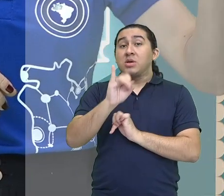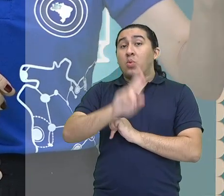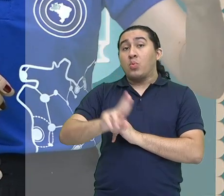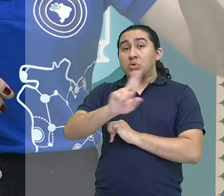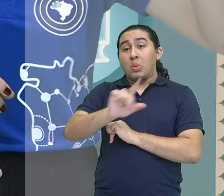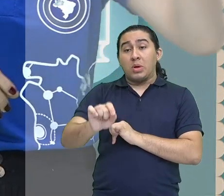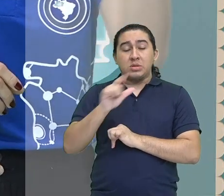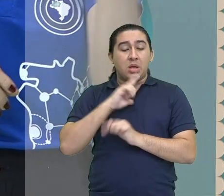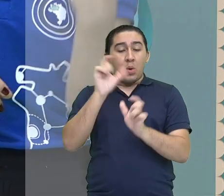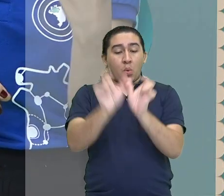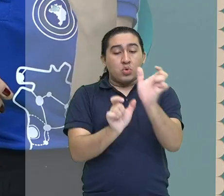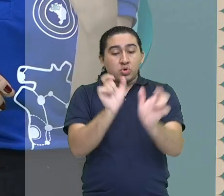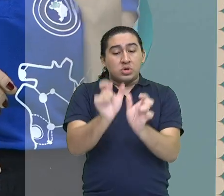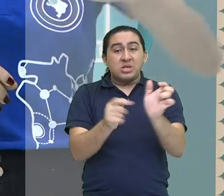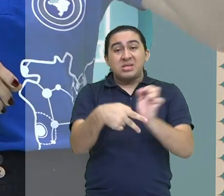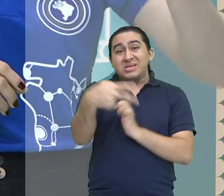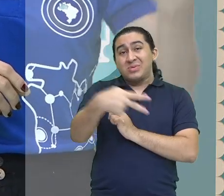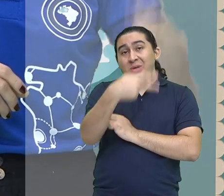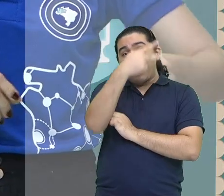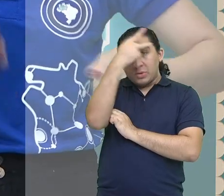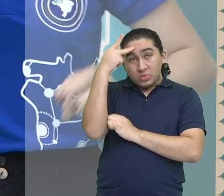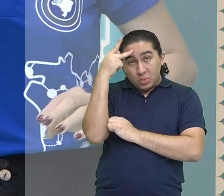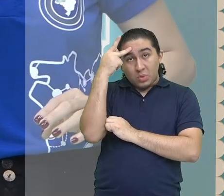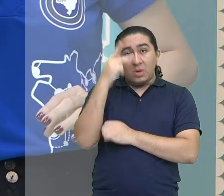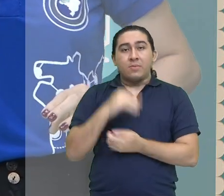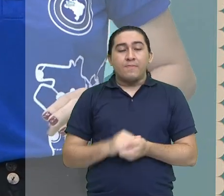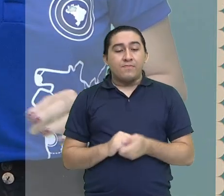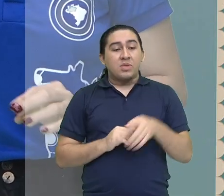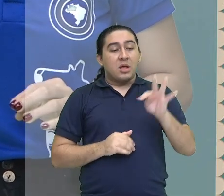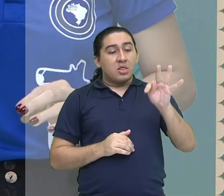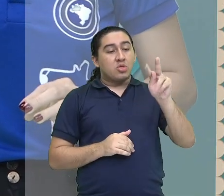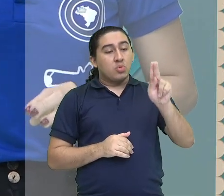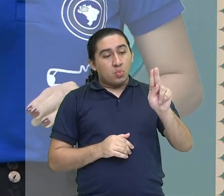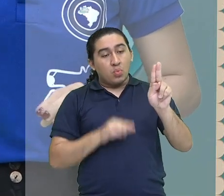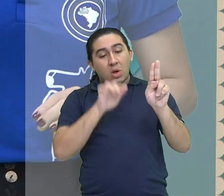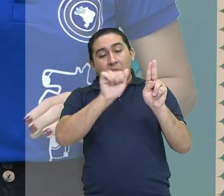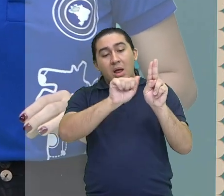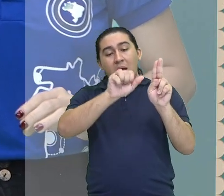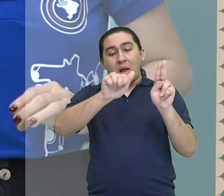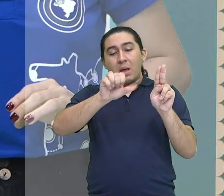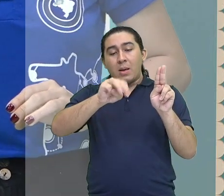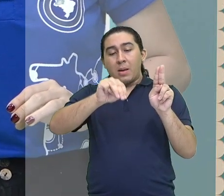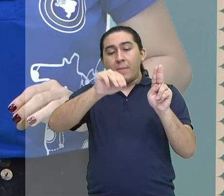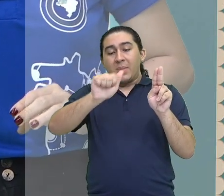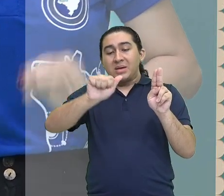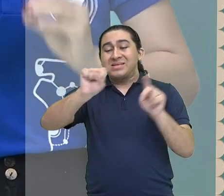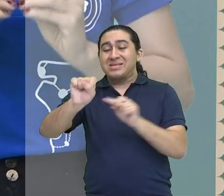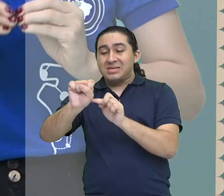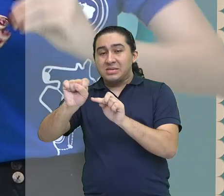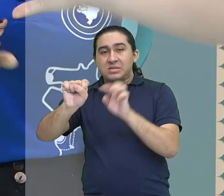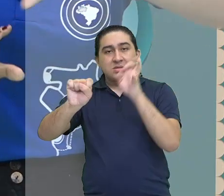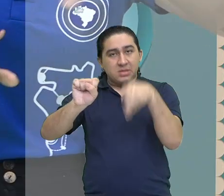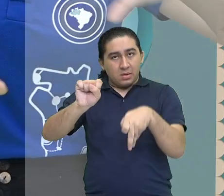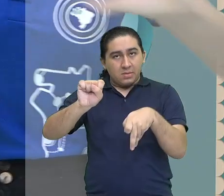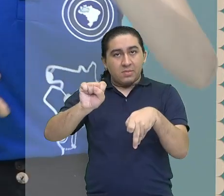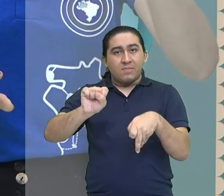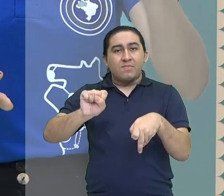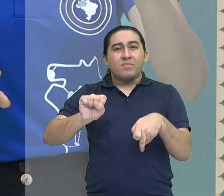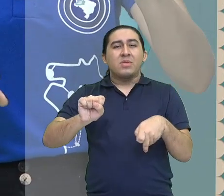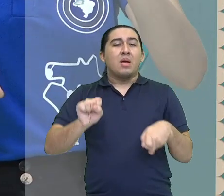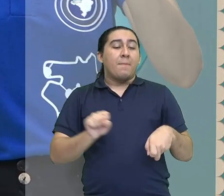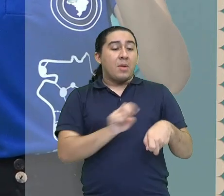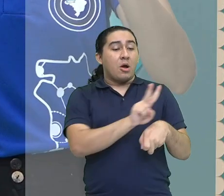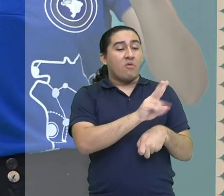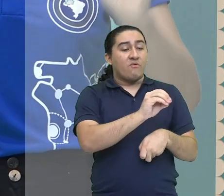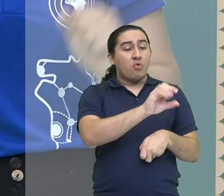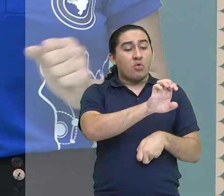a conjugação em segunda pessoa com o tu, aparece esse S no final. Tu amas. E aí o você não vai seguir